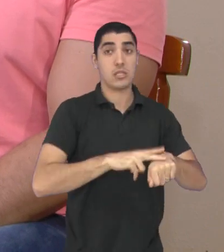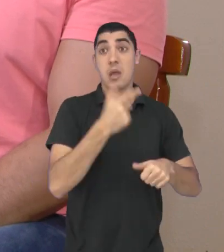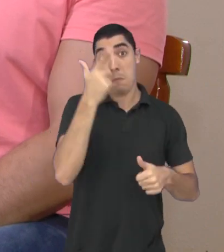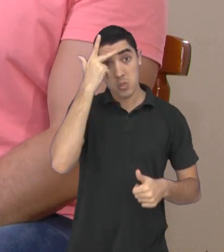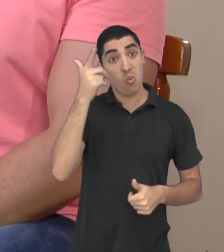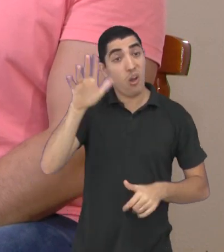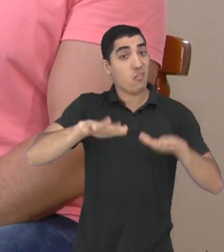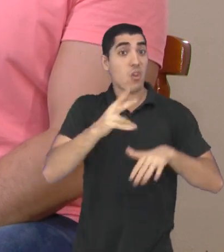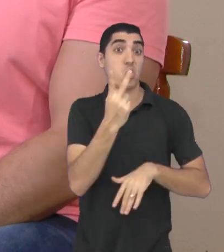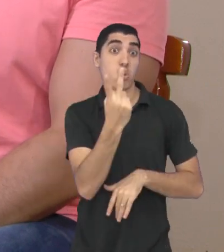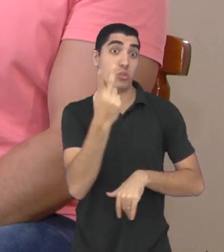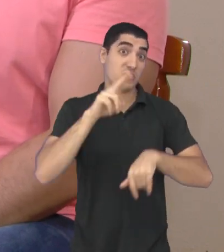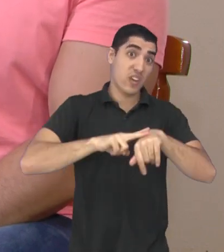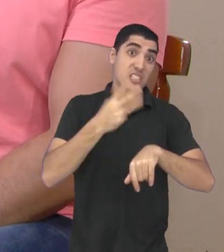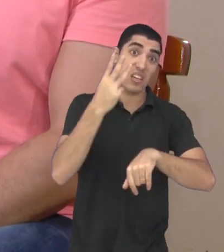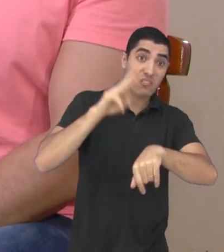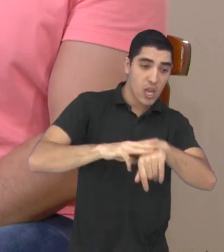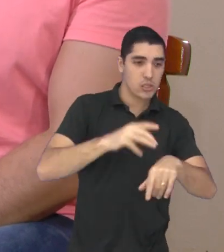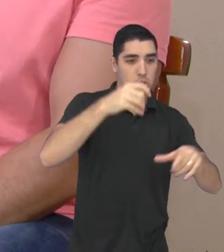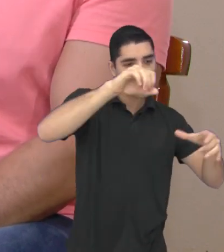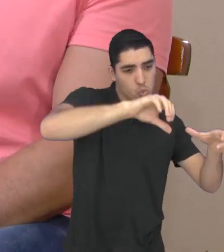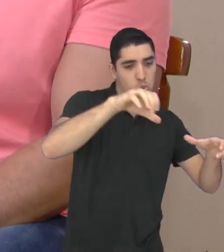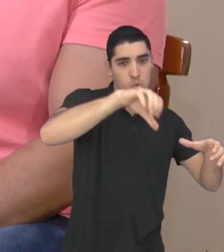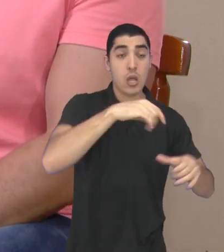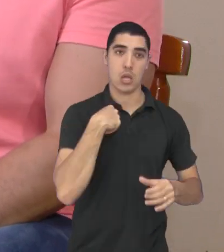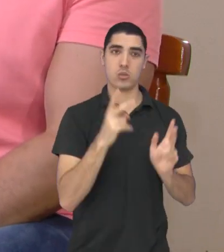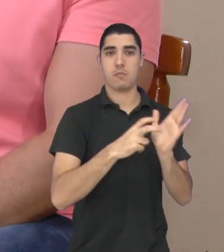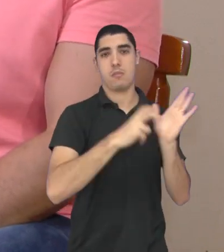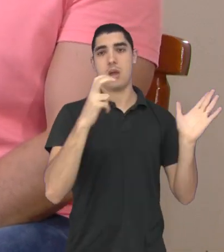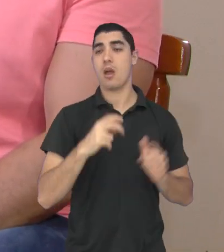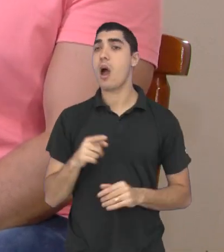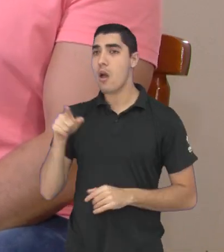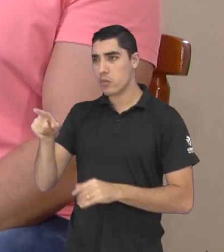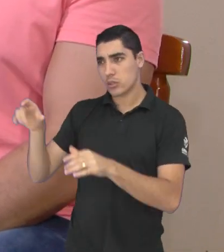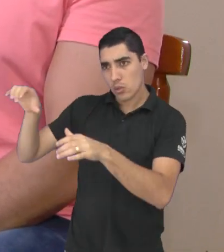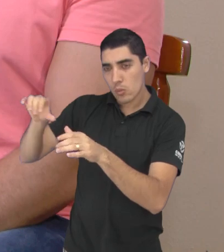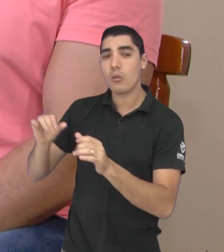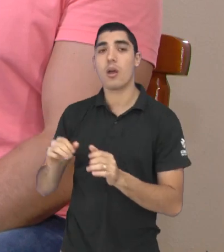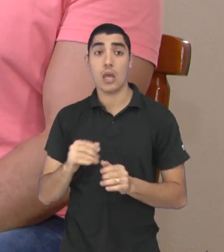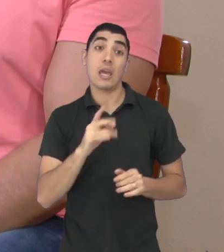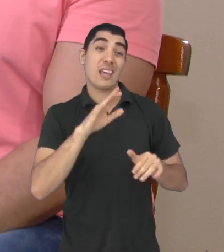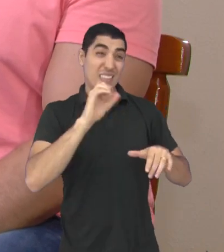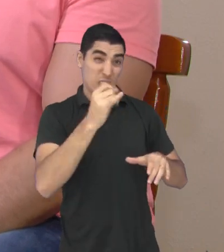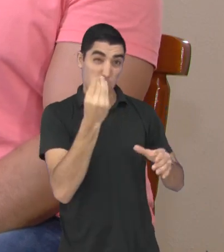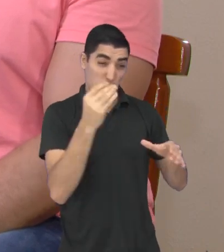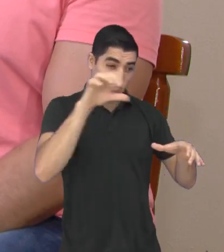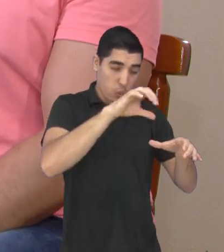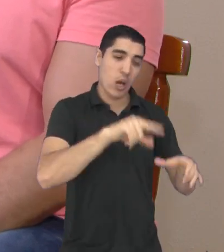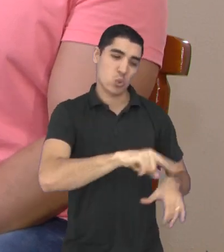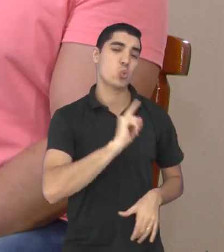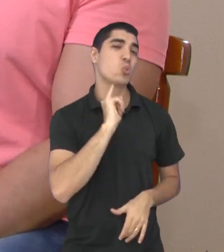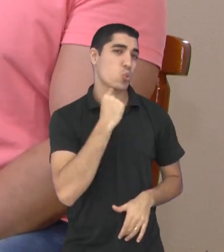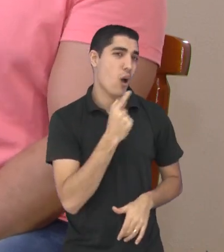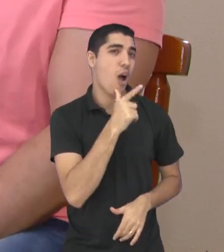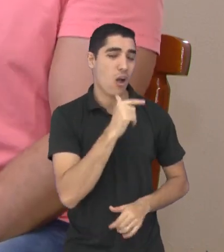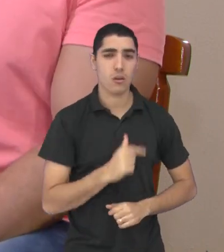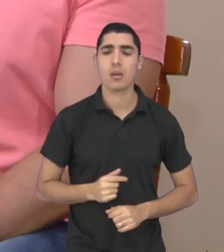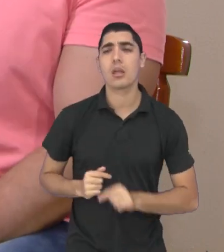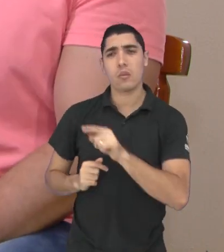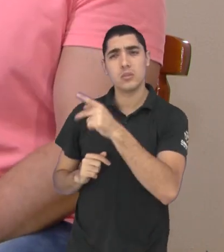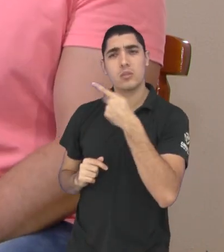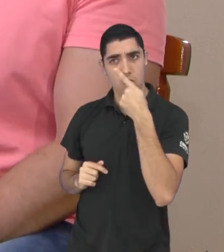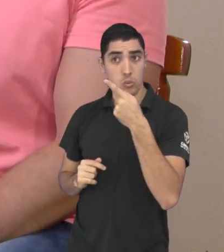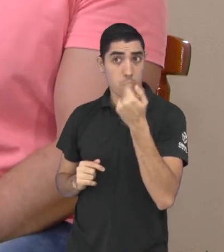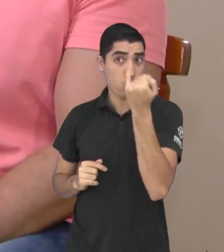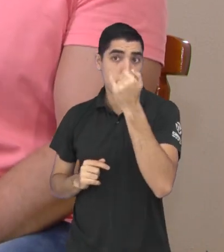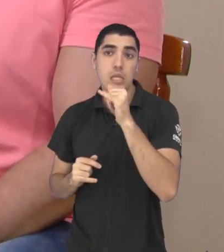3, eu só dou uma vez no dia só, que é na parte da manhã. O seu hábito é colocar uma vez por dia. Isso, é mesmo que suja muita água também. E pra sujar, você falou